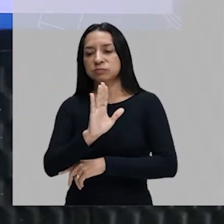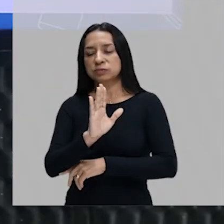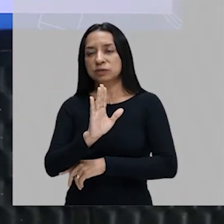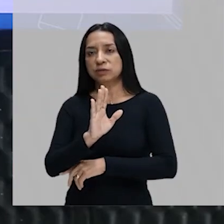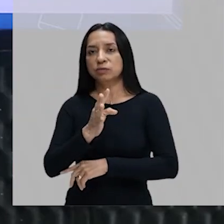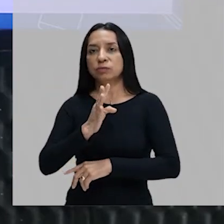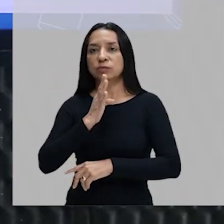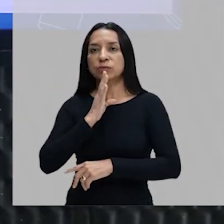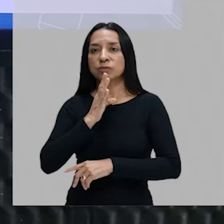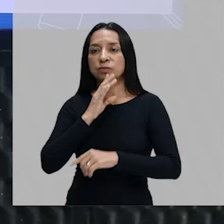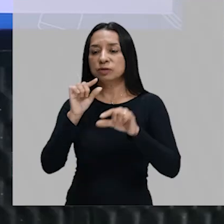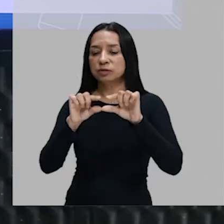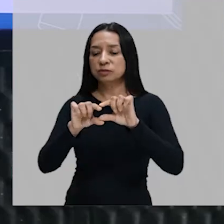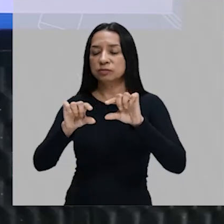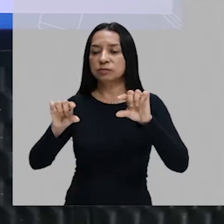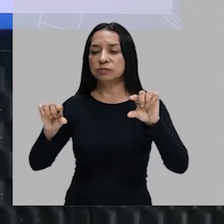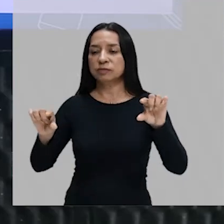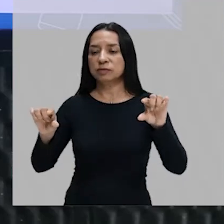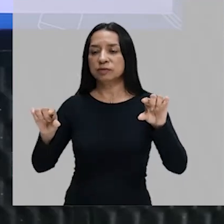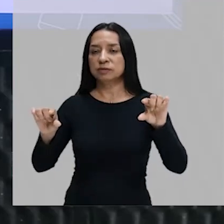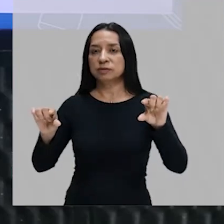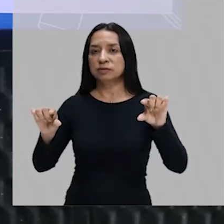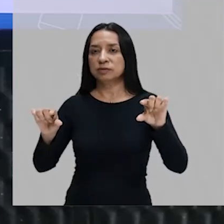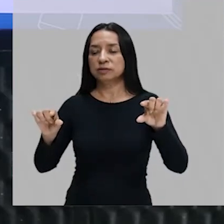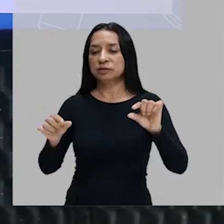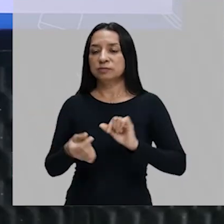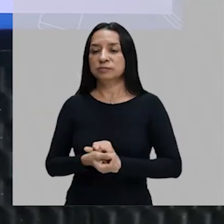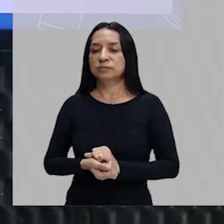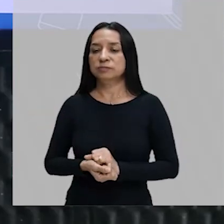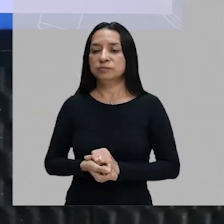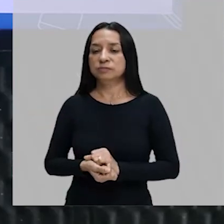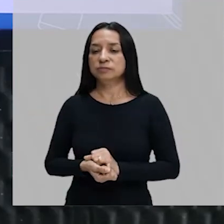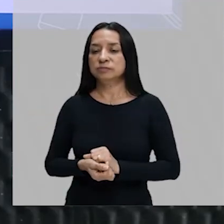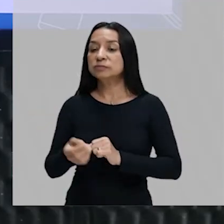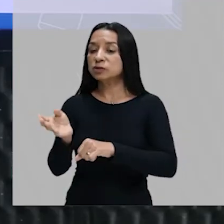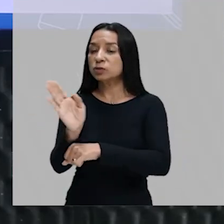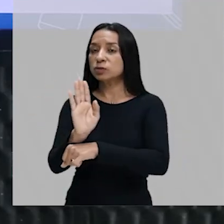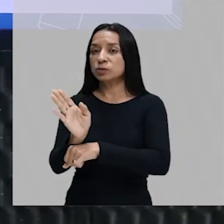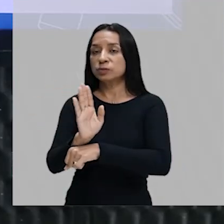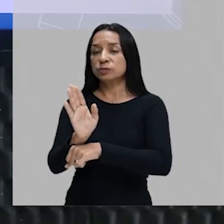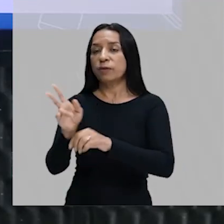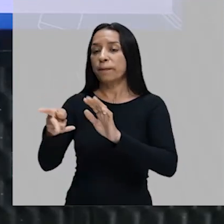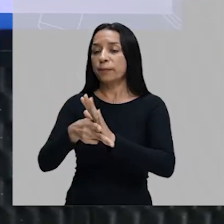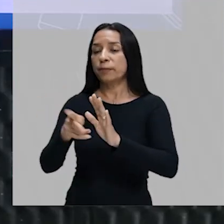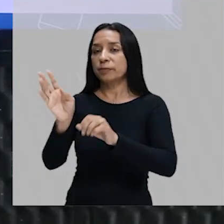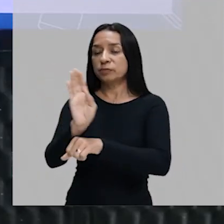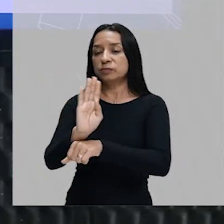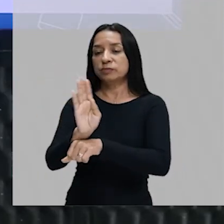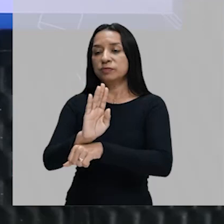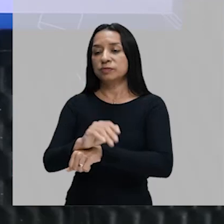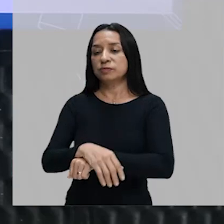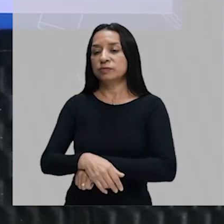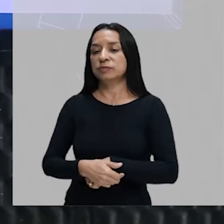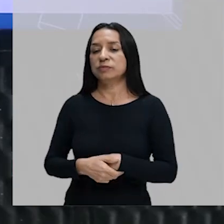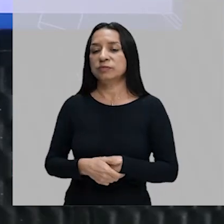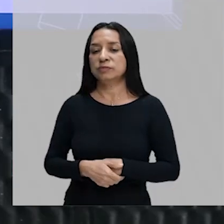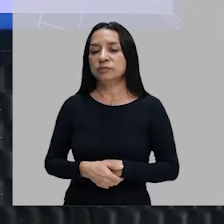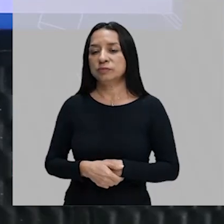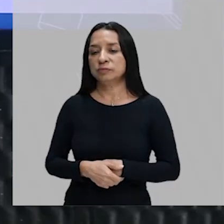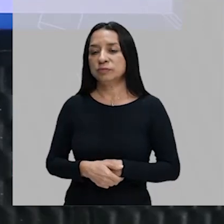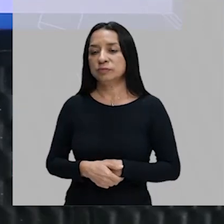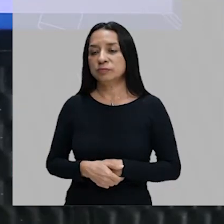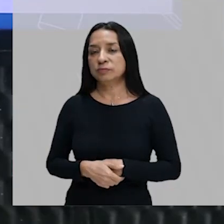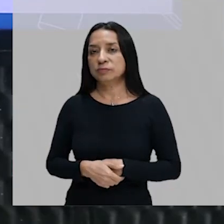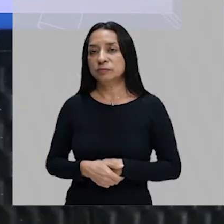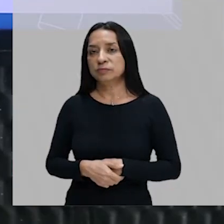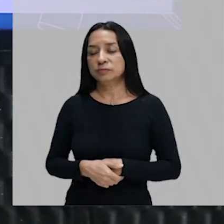Vocês conhecem uma frase que ela é épica, né? Dos filmes do Arnold Schwarzenegger, onde ele fala hasta la vista,